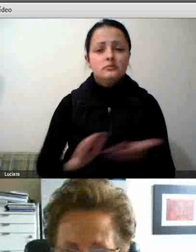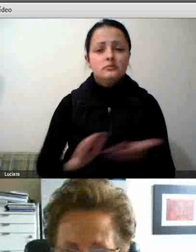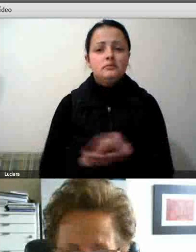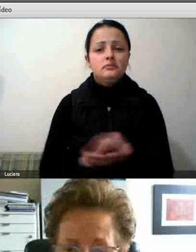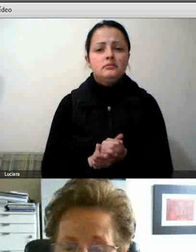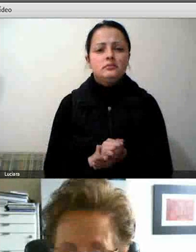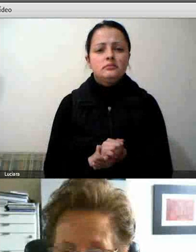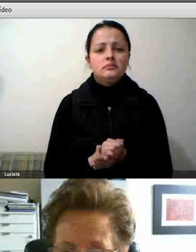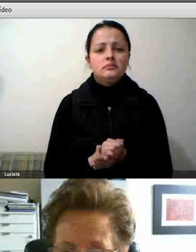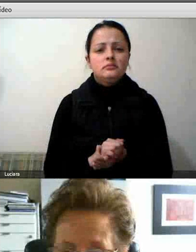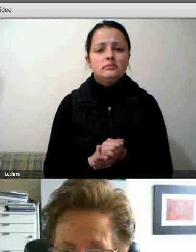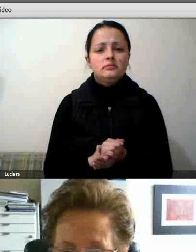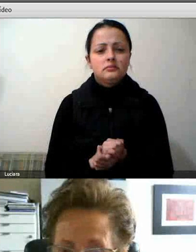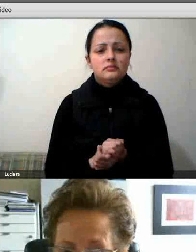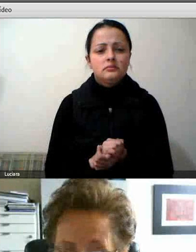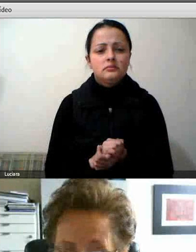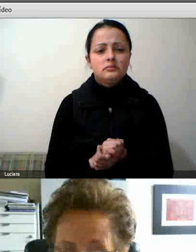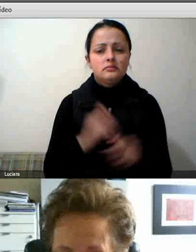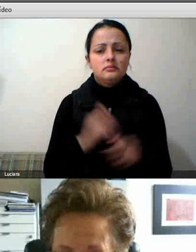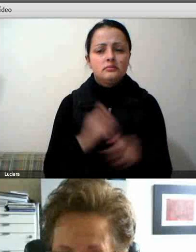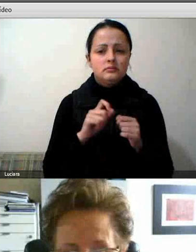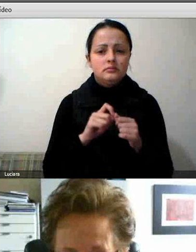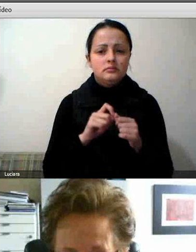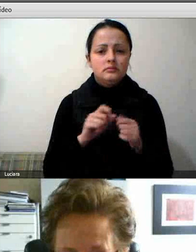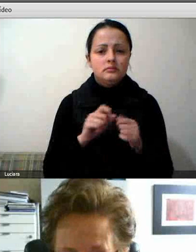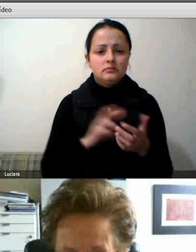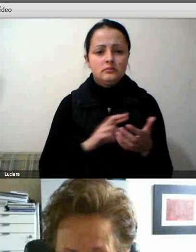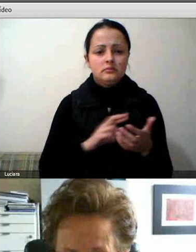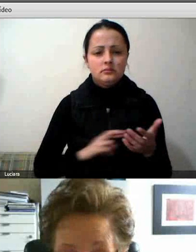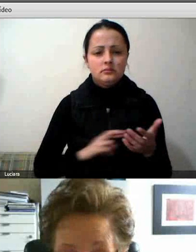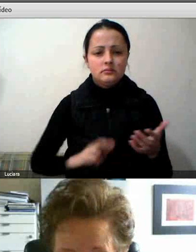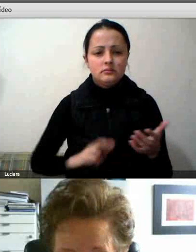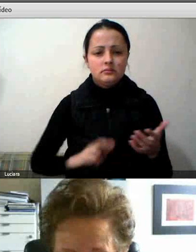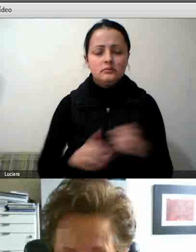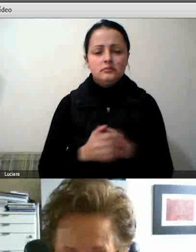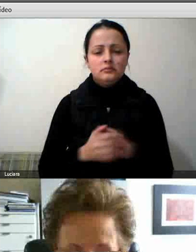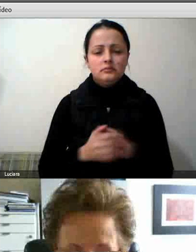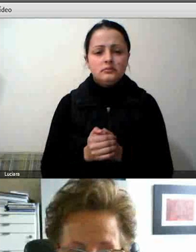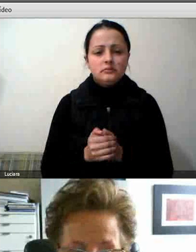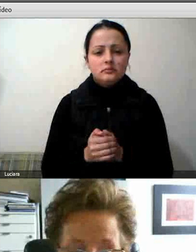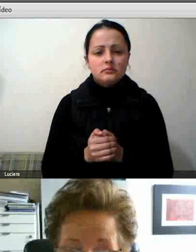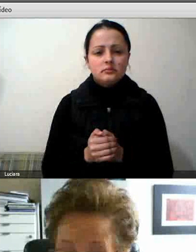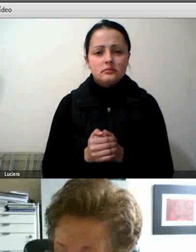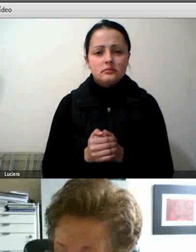já temos pesquisa e relatórios e podemos depois a gente ampliar essa discussão.